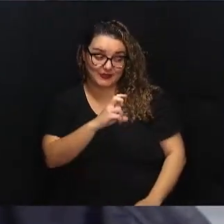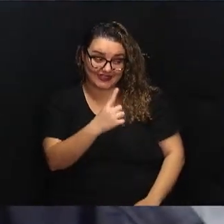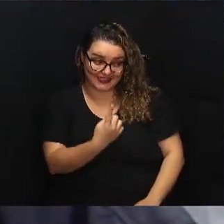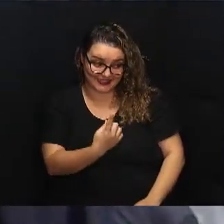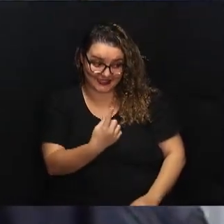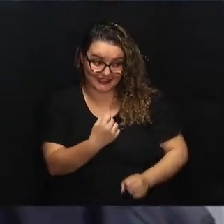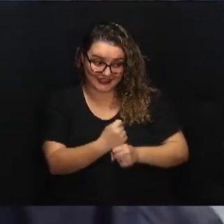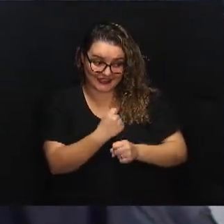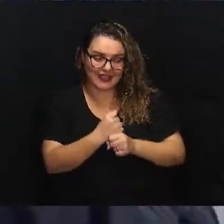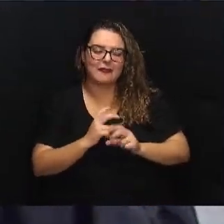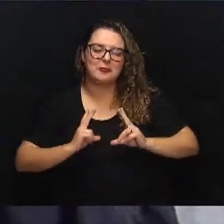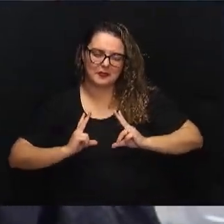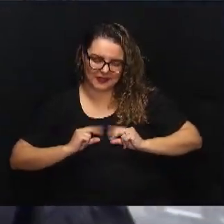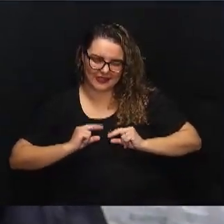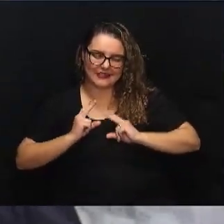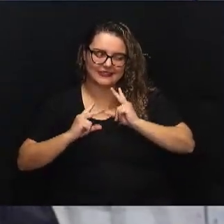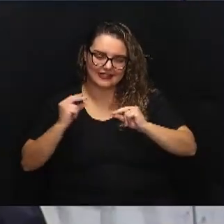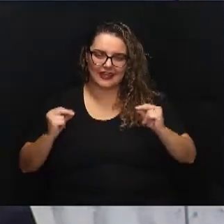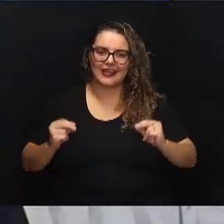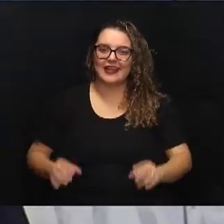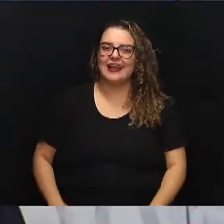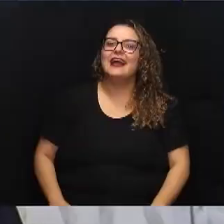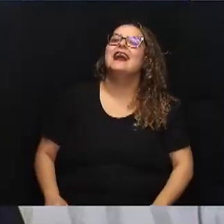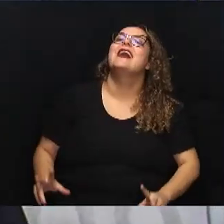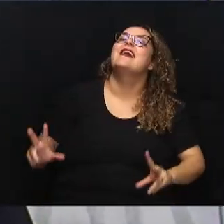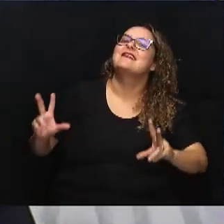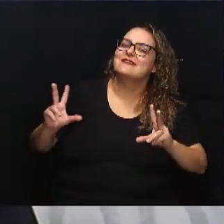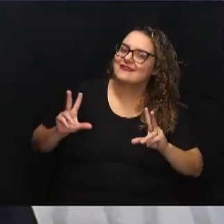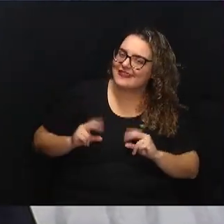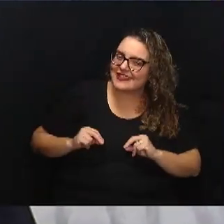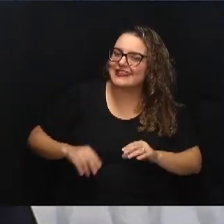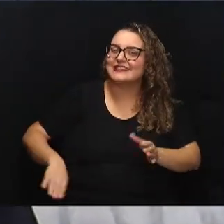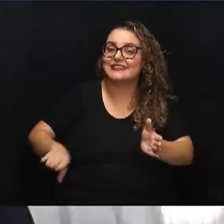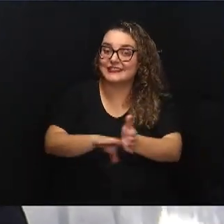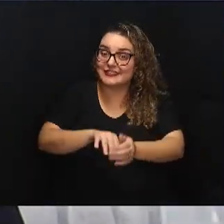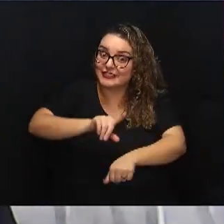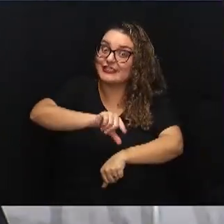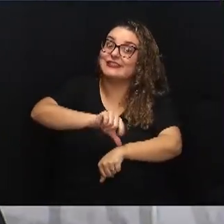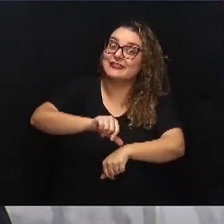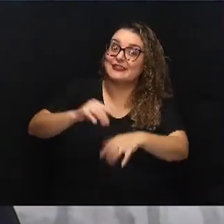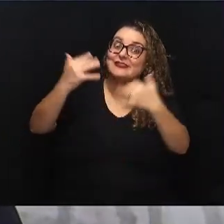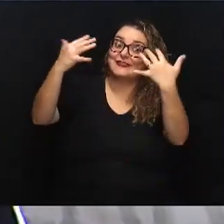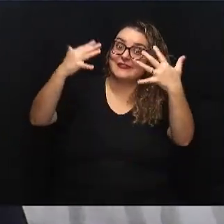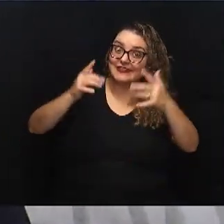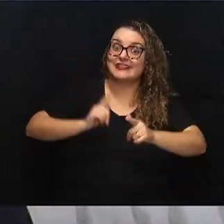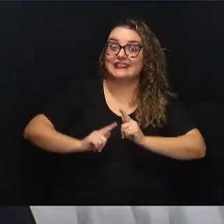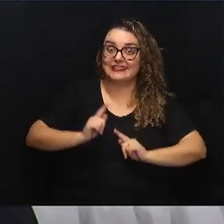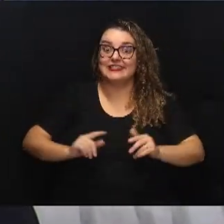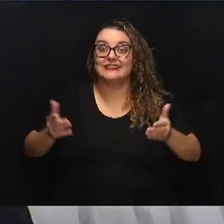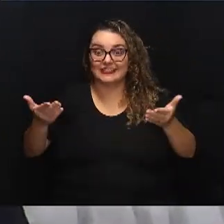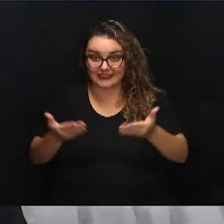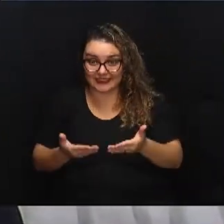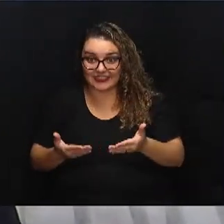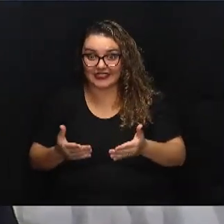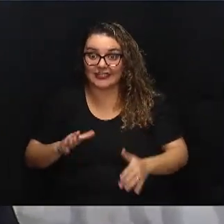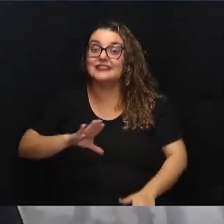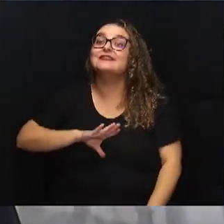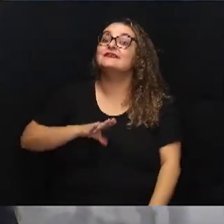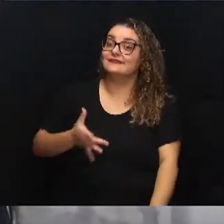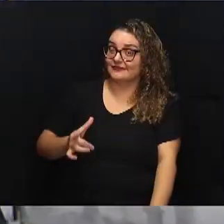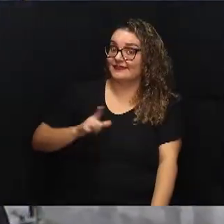anos, ela merecia esse presente? Merecia, chegou tarde, parabéns à gestão atual que teve